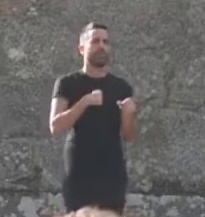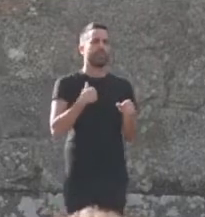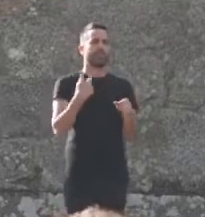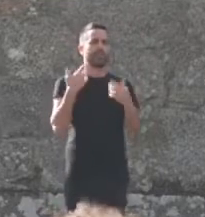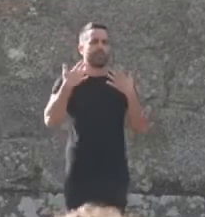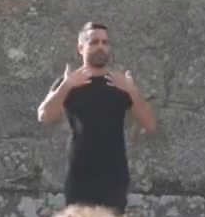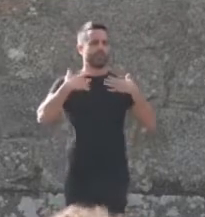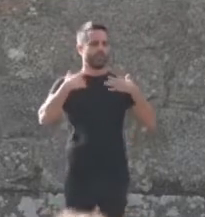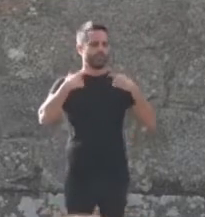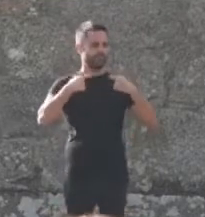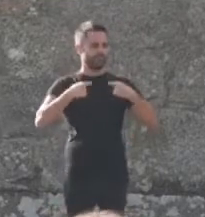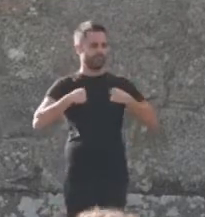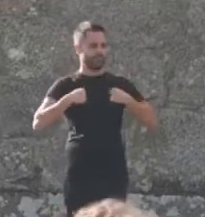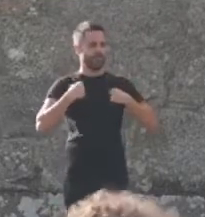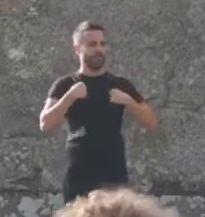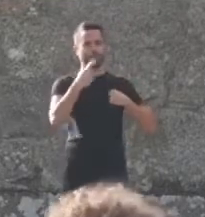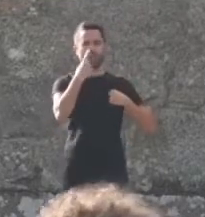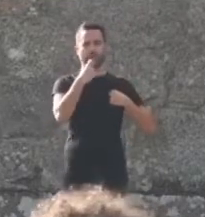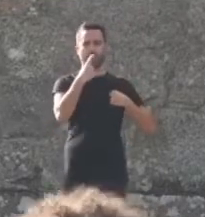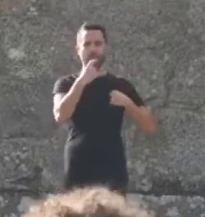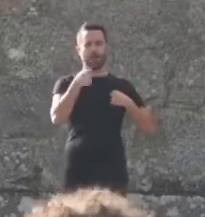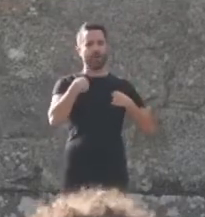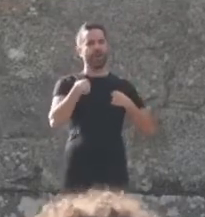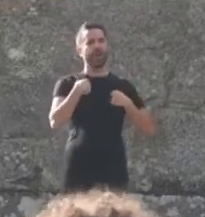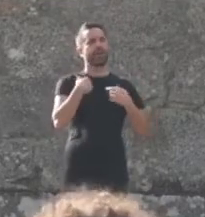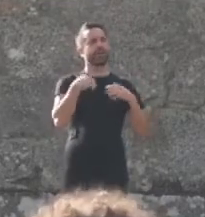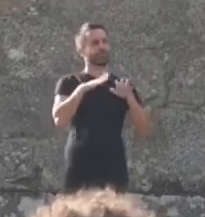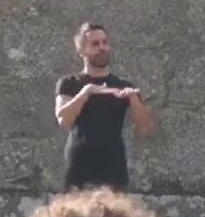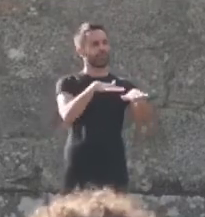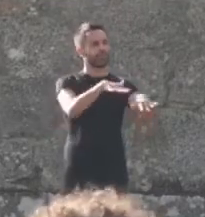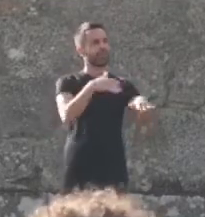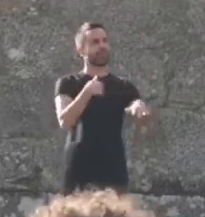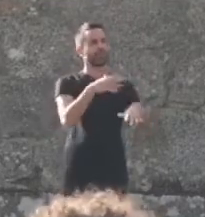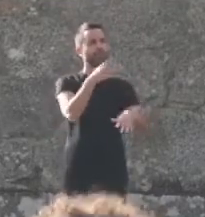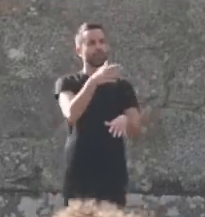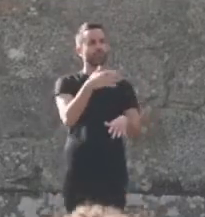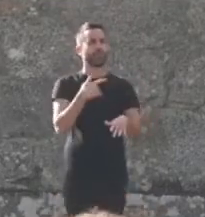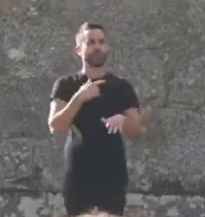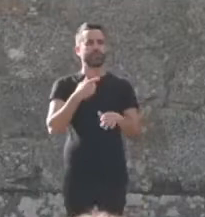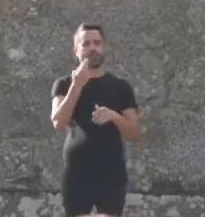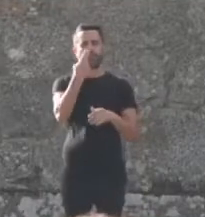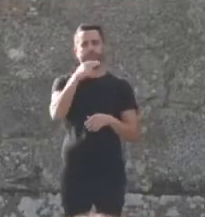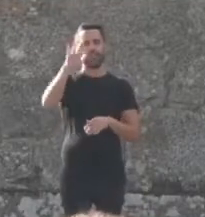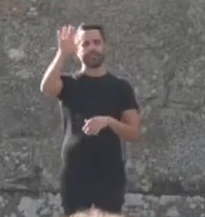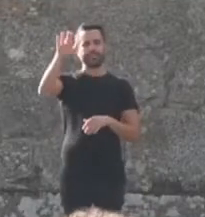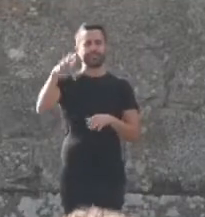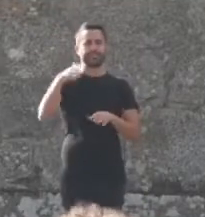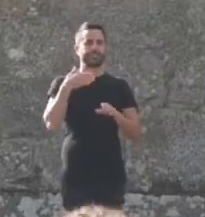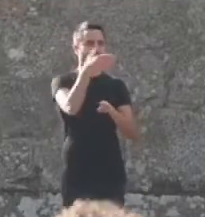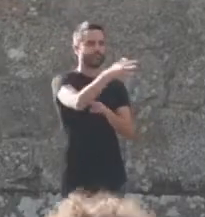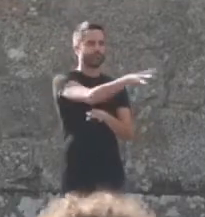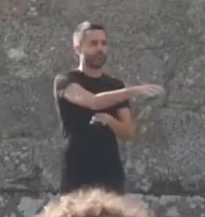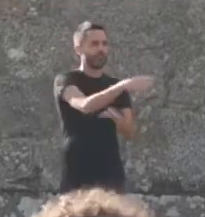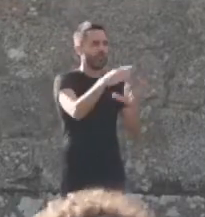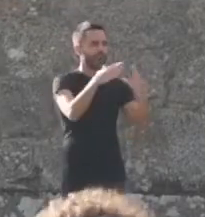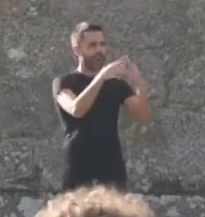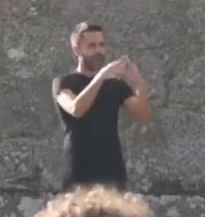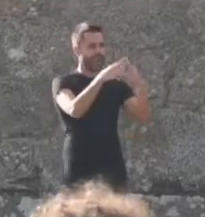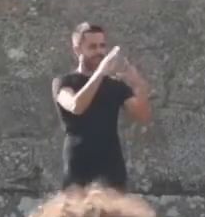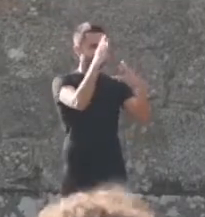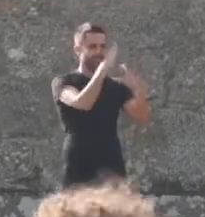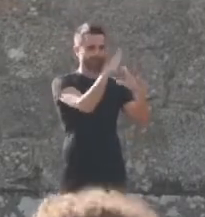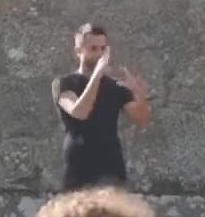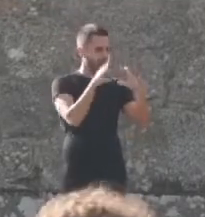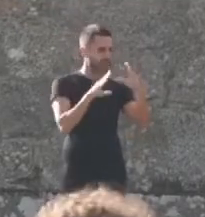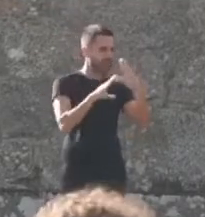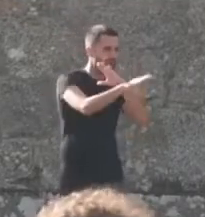camisa vermella nas manifestacións, e que por iso os falanxistas, os fascistas foron a buscar a casa onde estaba